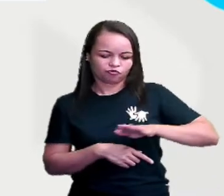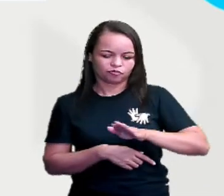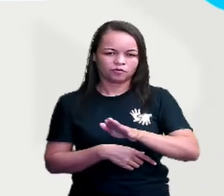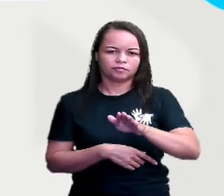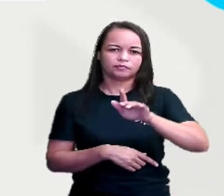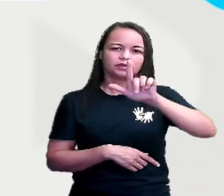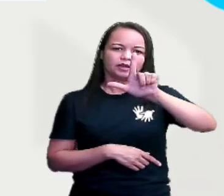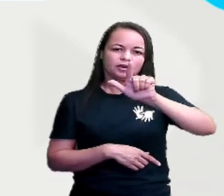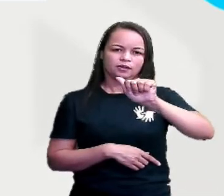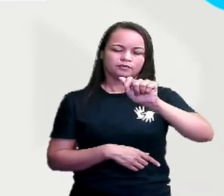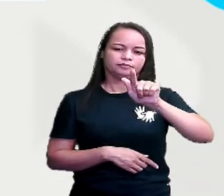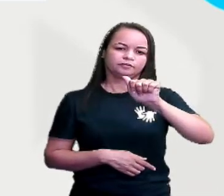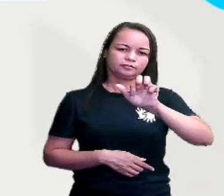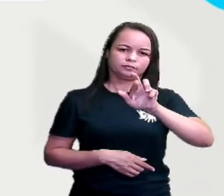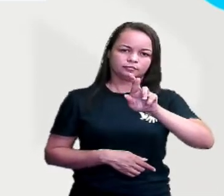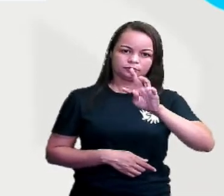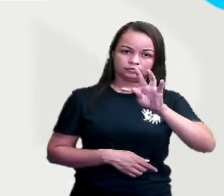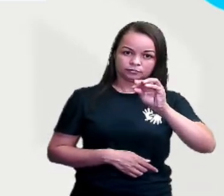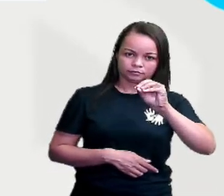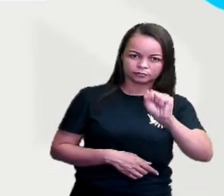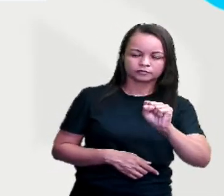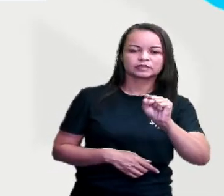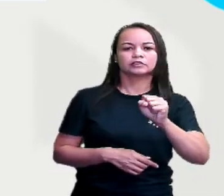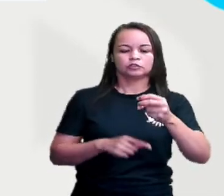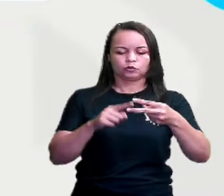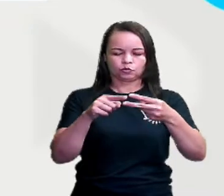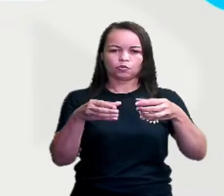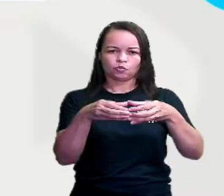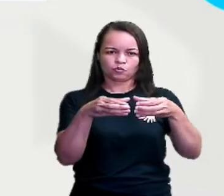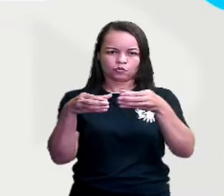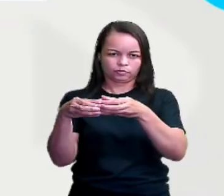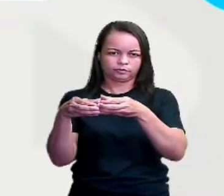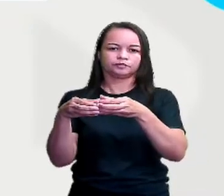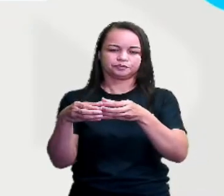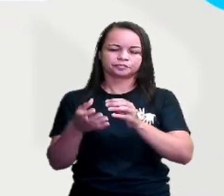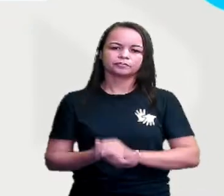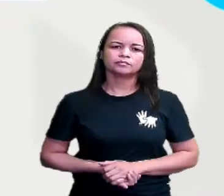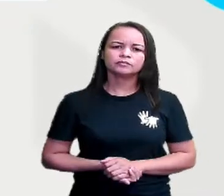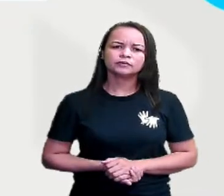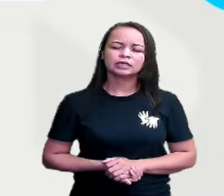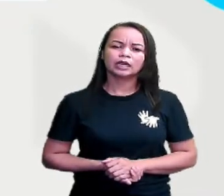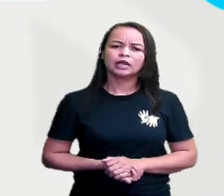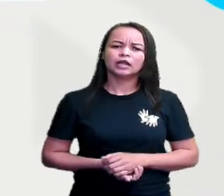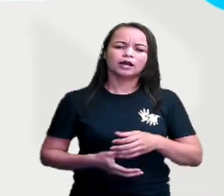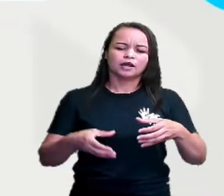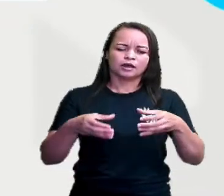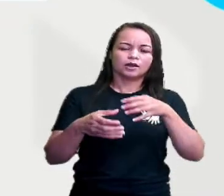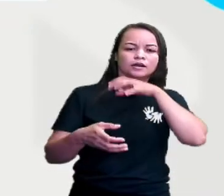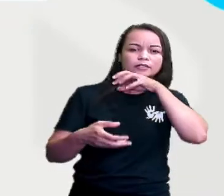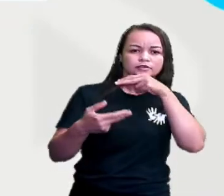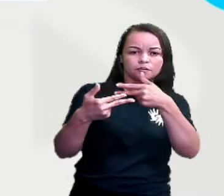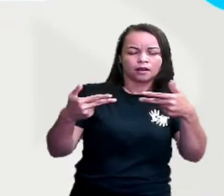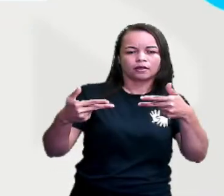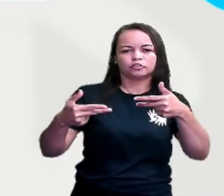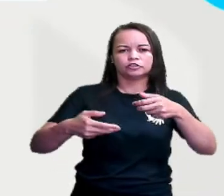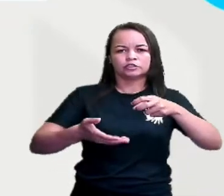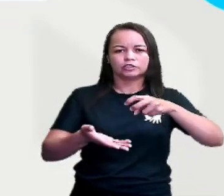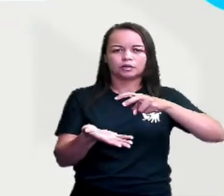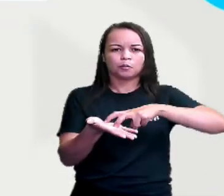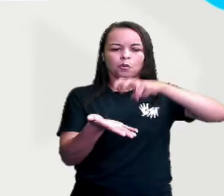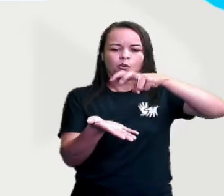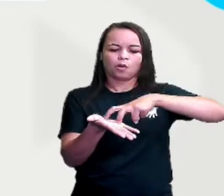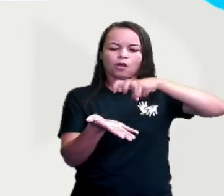né? São dois grupos de animais que rastejam. E dos que pulam? Animais que pulam.